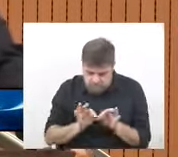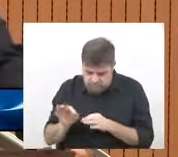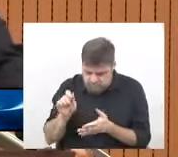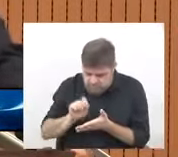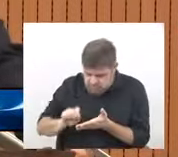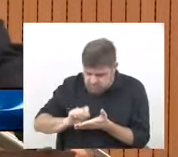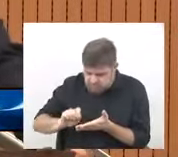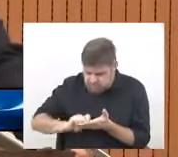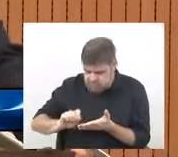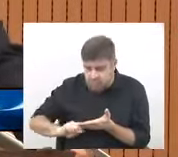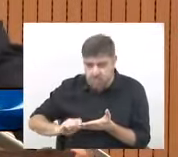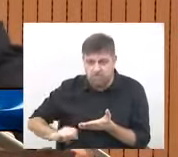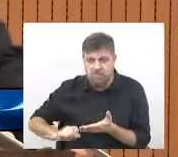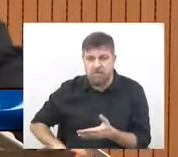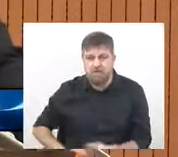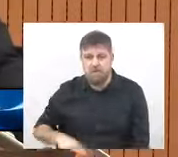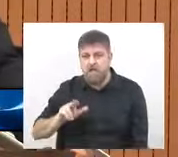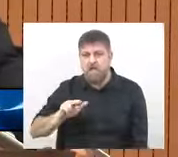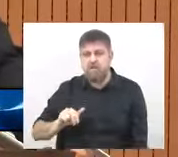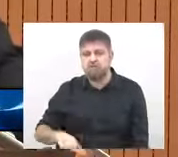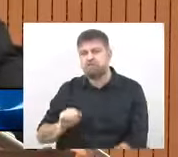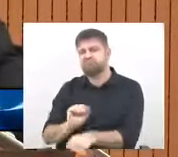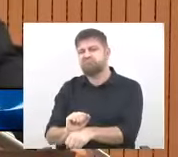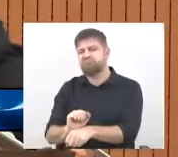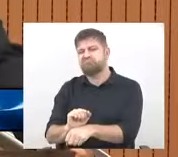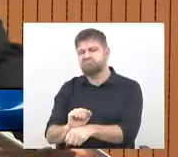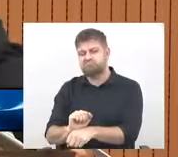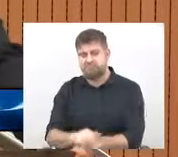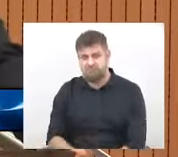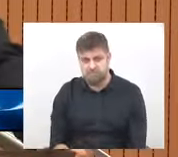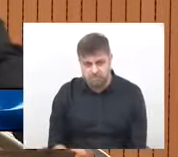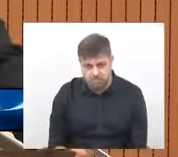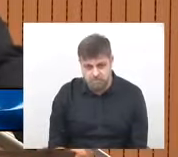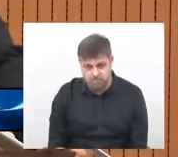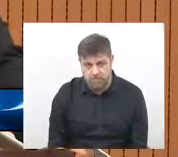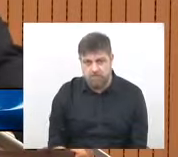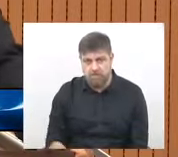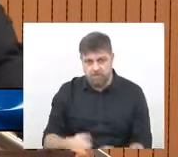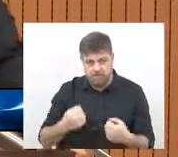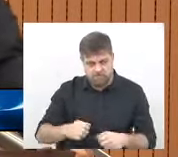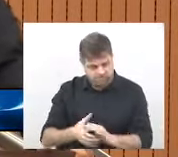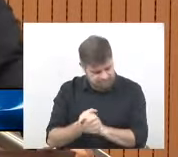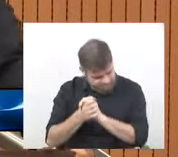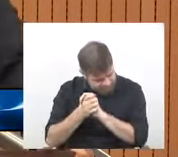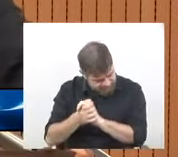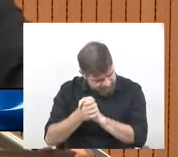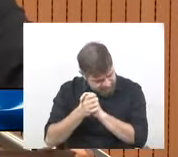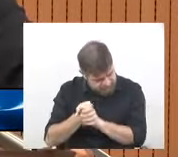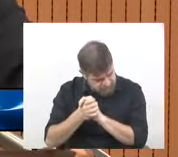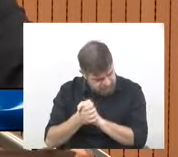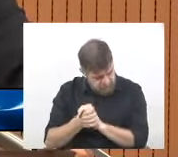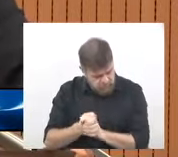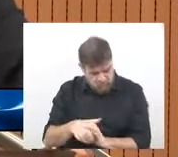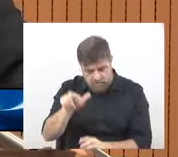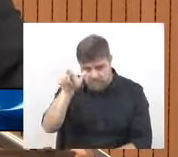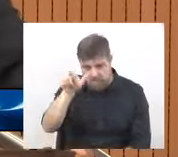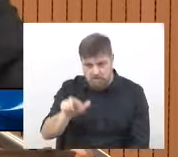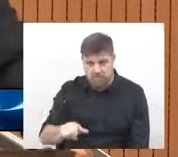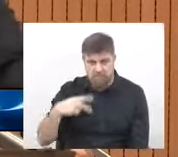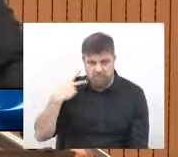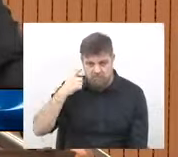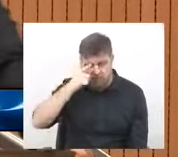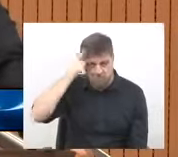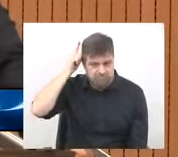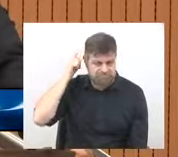nunca deixou nenhum projeto parado. Nesse sentido, eu tenho que reconhecer a importância do